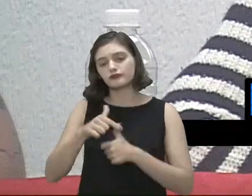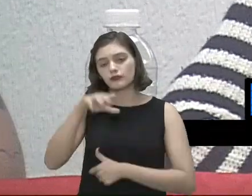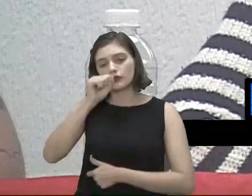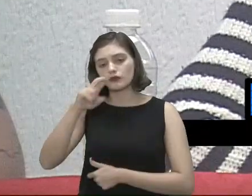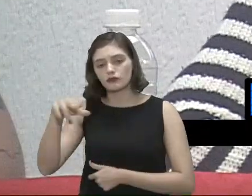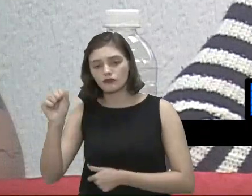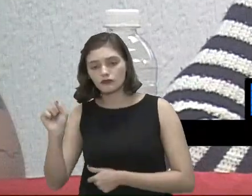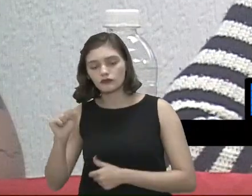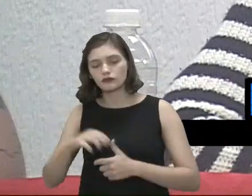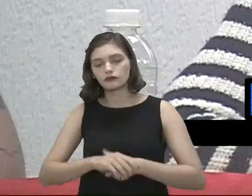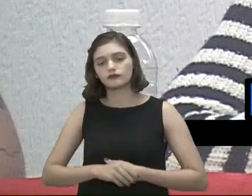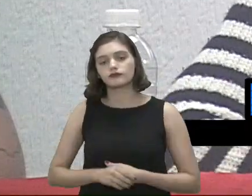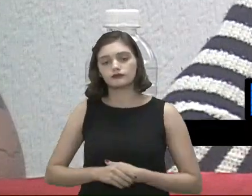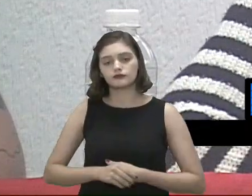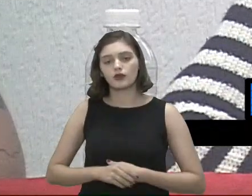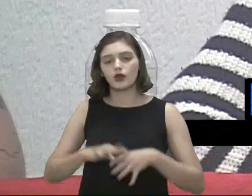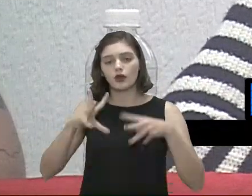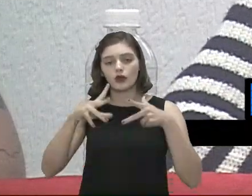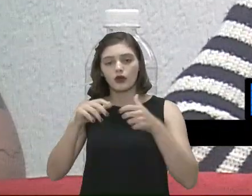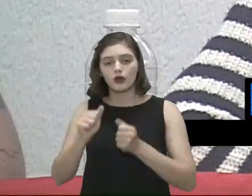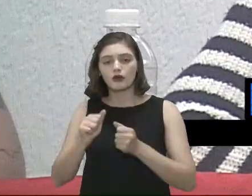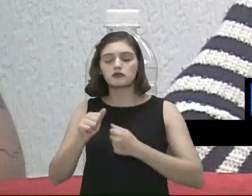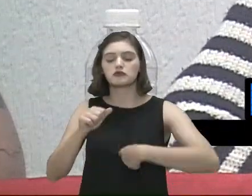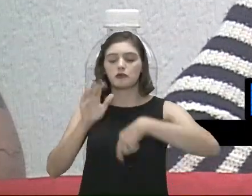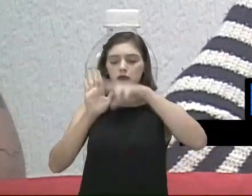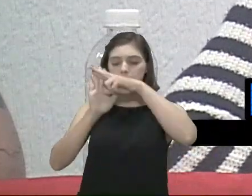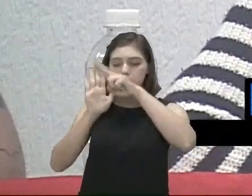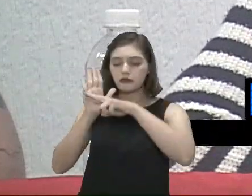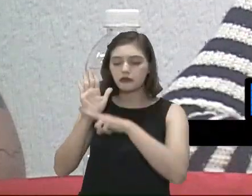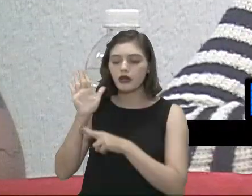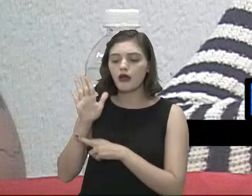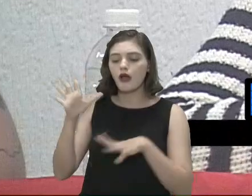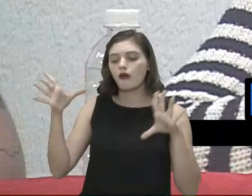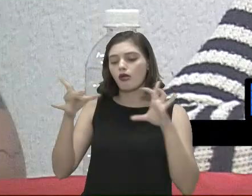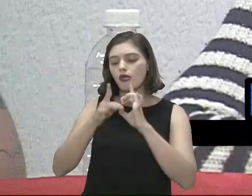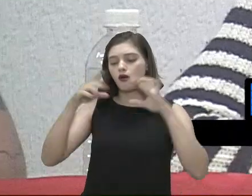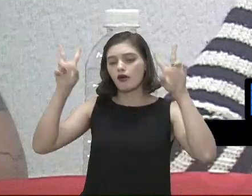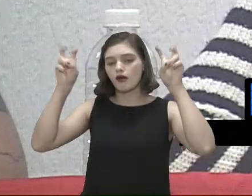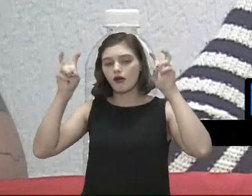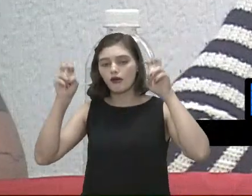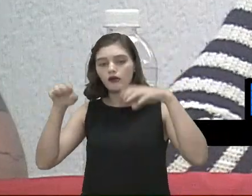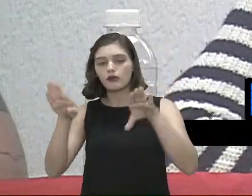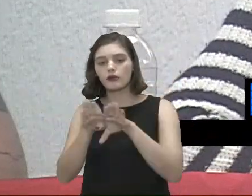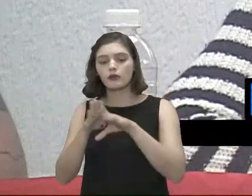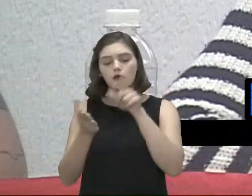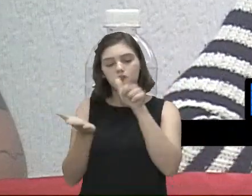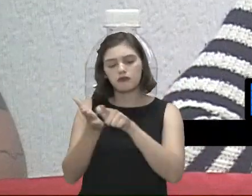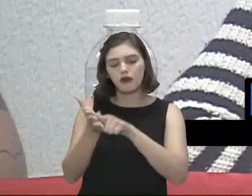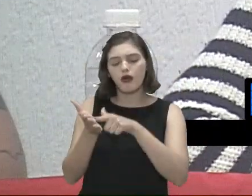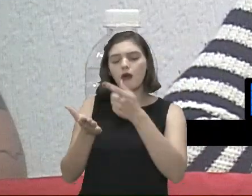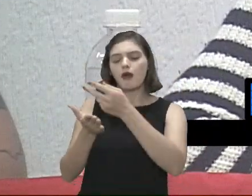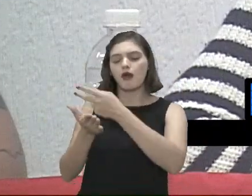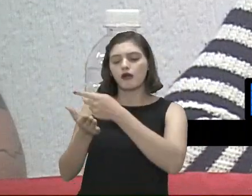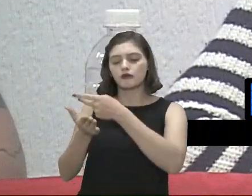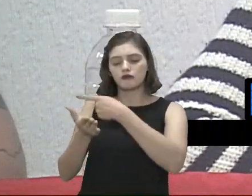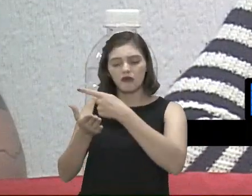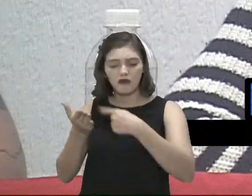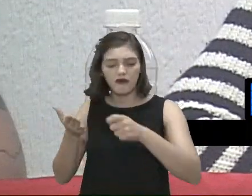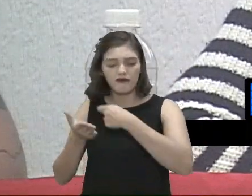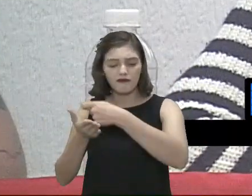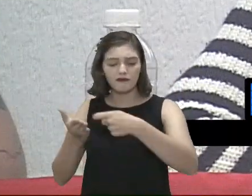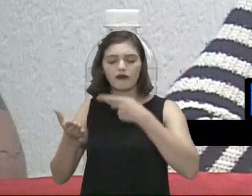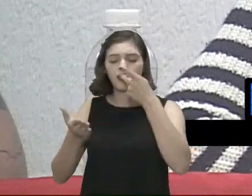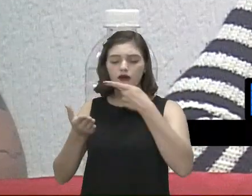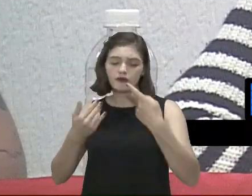SUAS, encaminhamos todas as normativas relacionadas, cartilhas do governo federal,